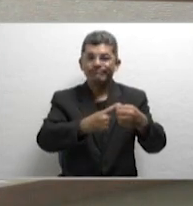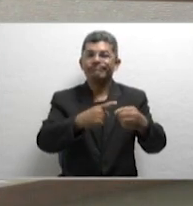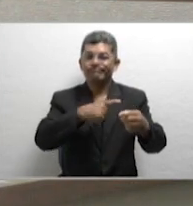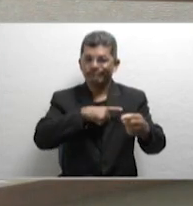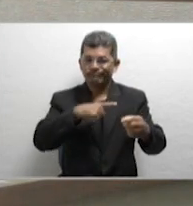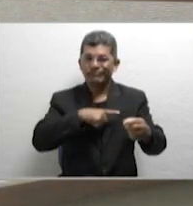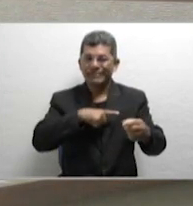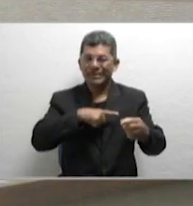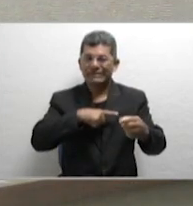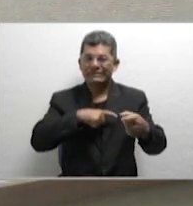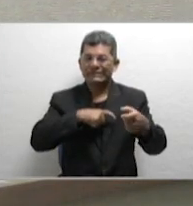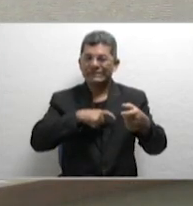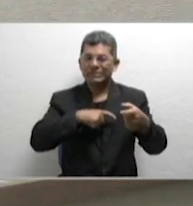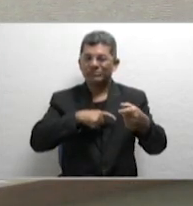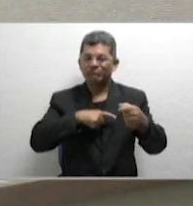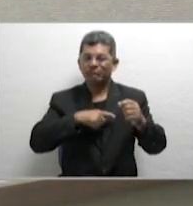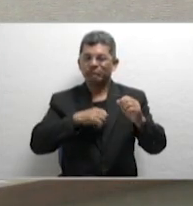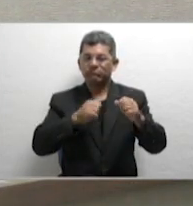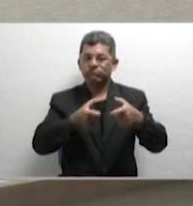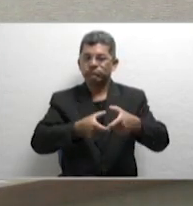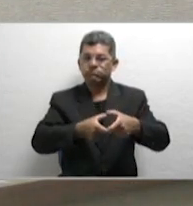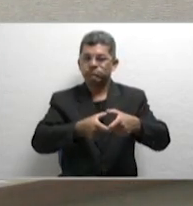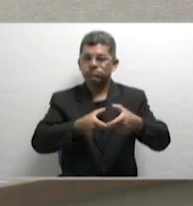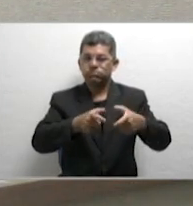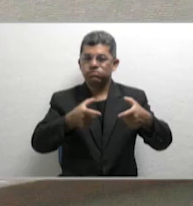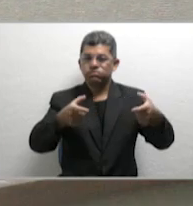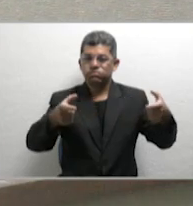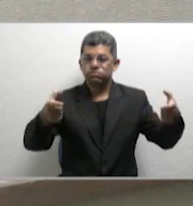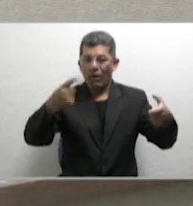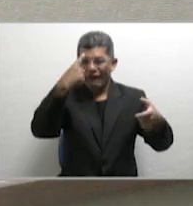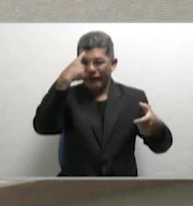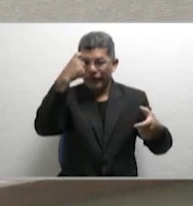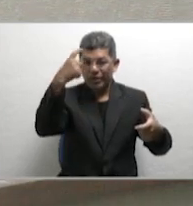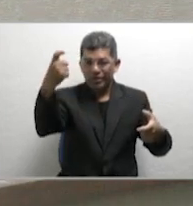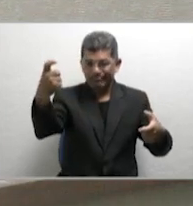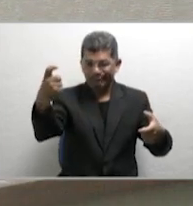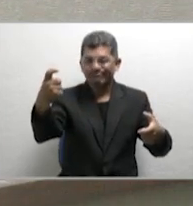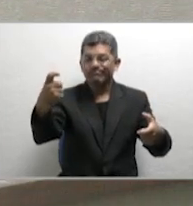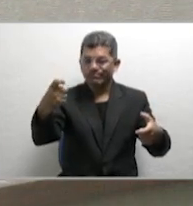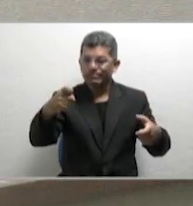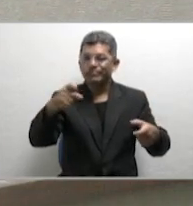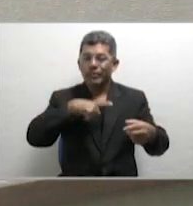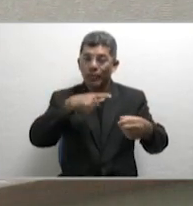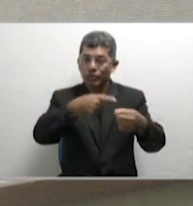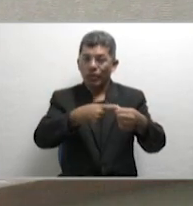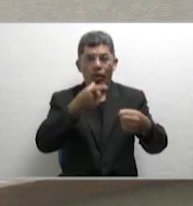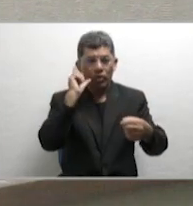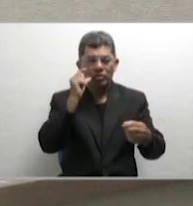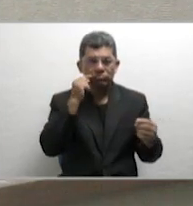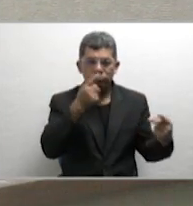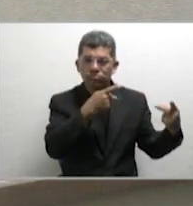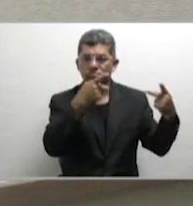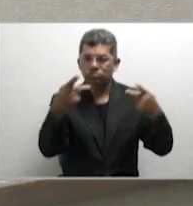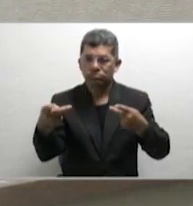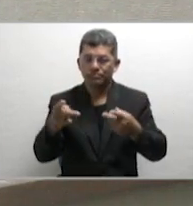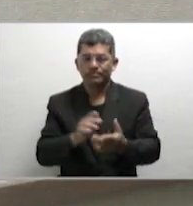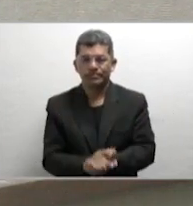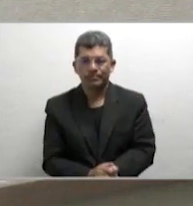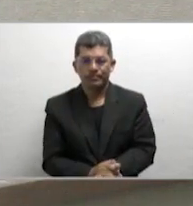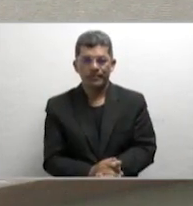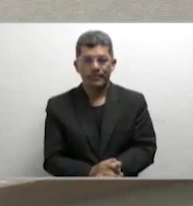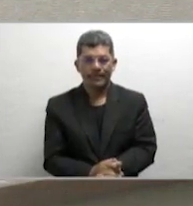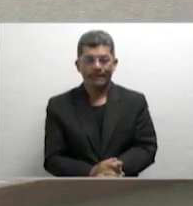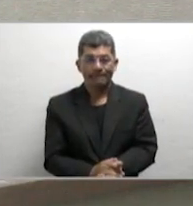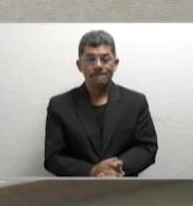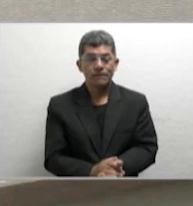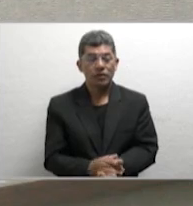sido assolado por um crescimento de violência exponencial. E ontem, deputado Roberto Cidade,